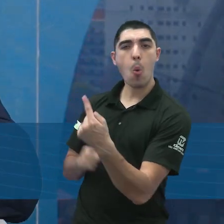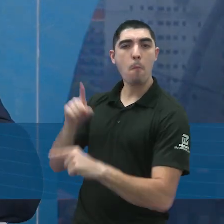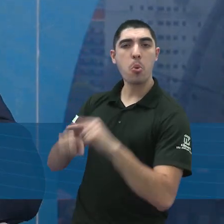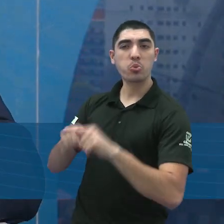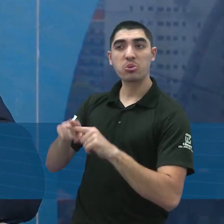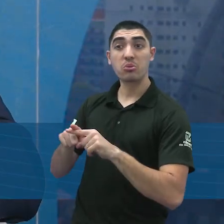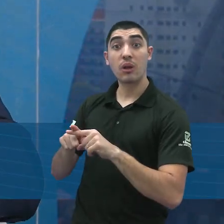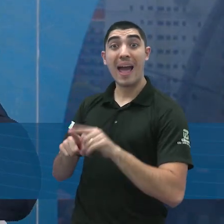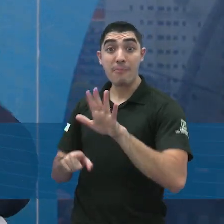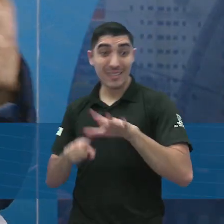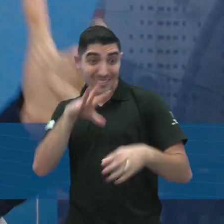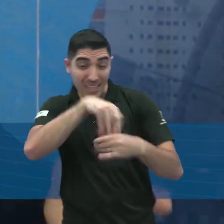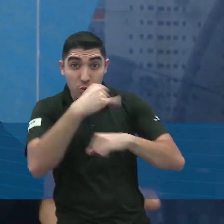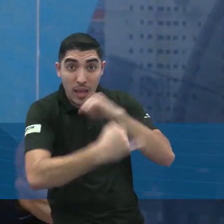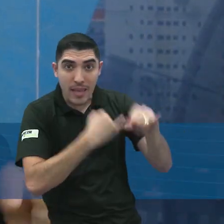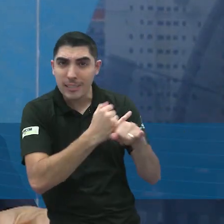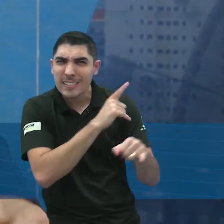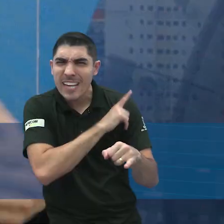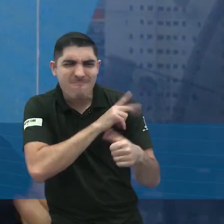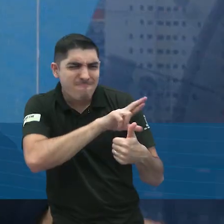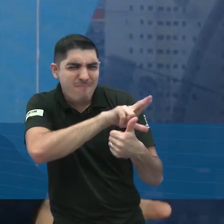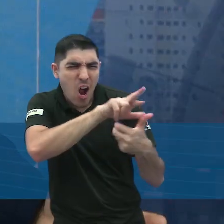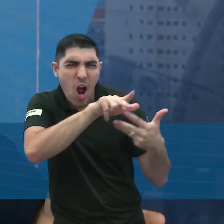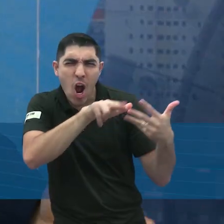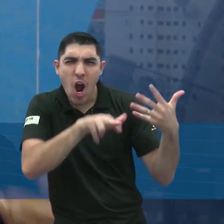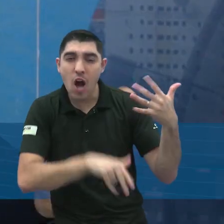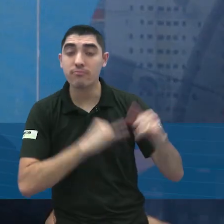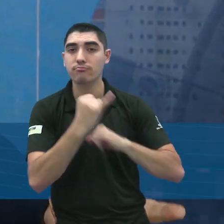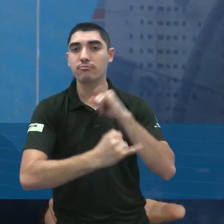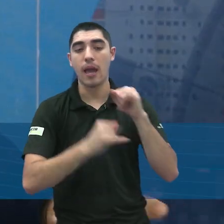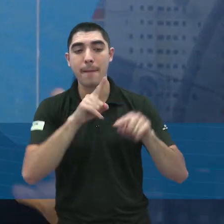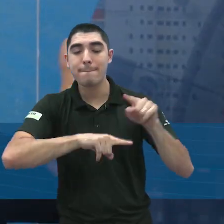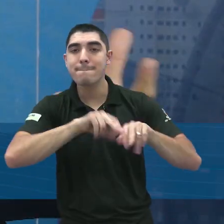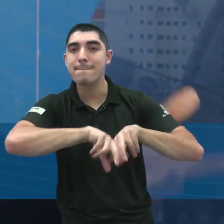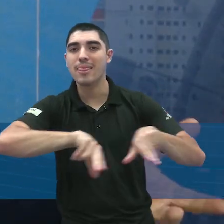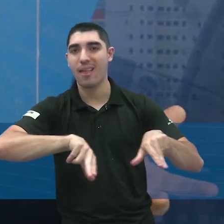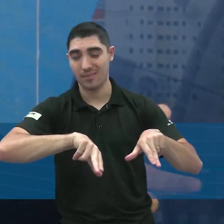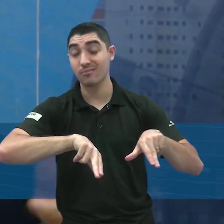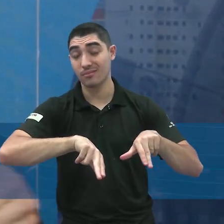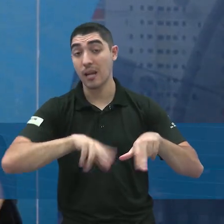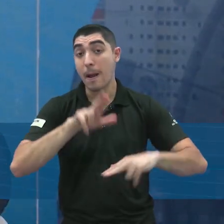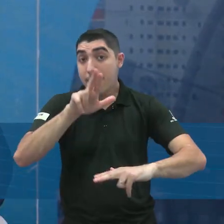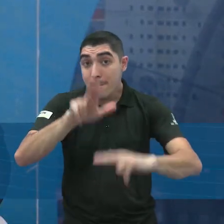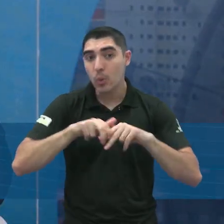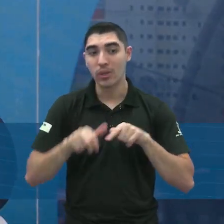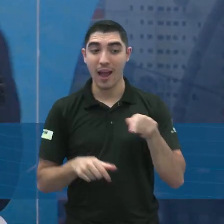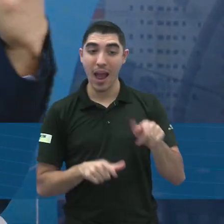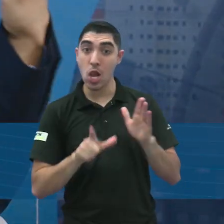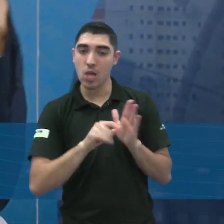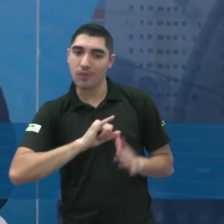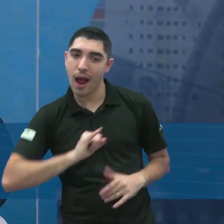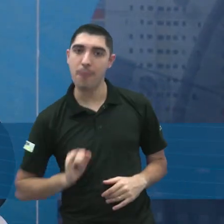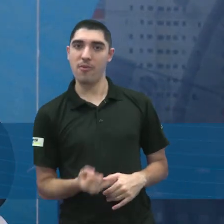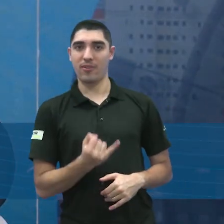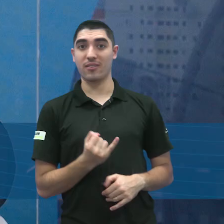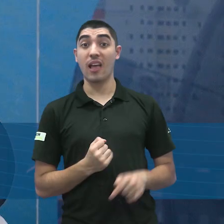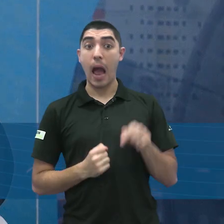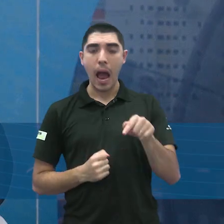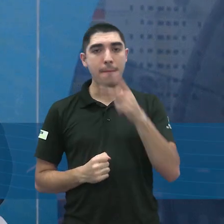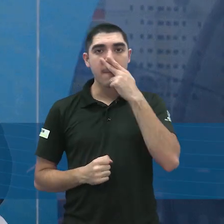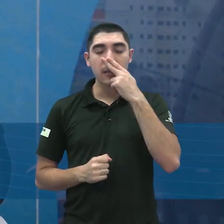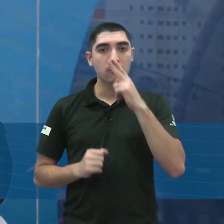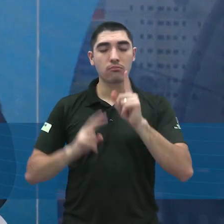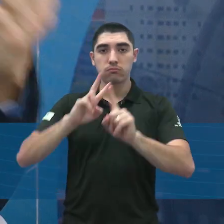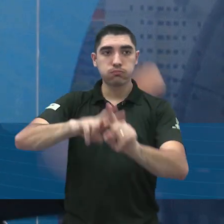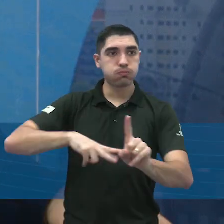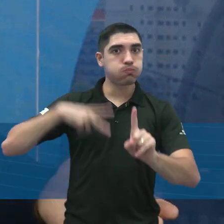uma viabilidade econômica por causa desse sistema econômico eletrônico, onde você atinge um